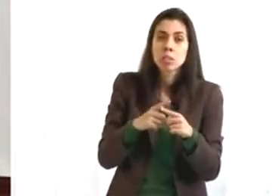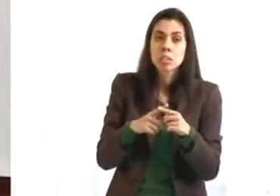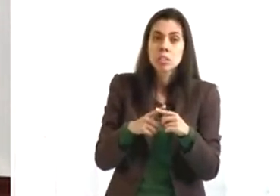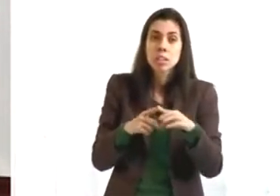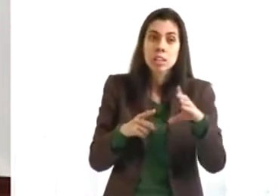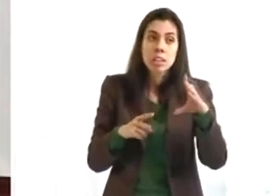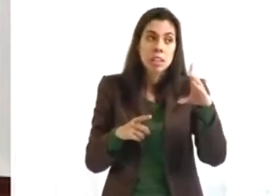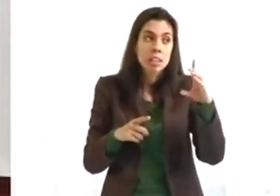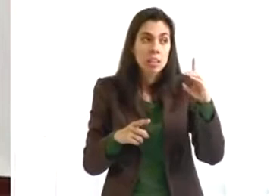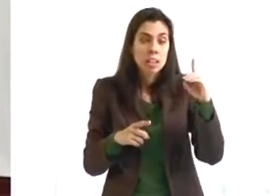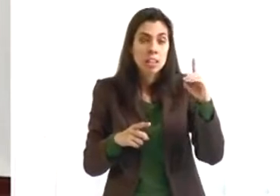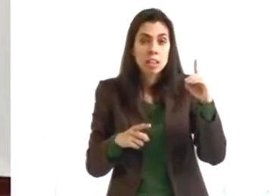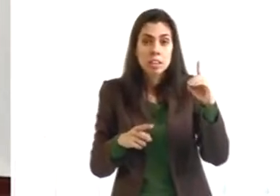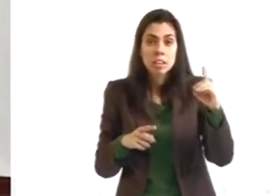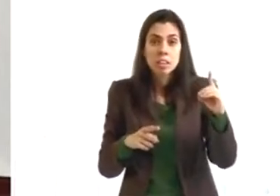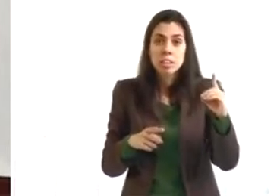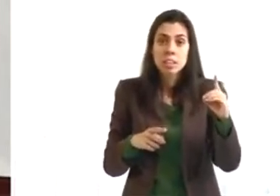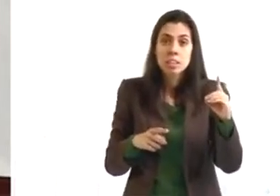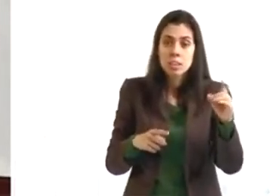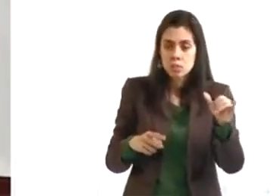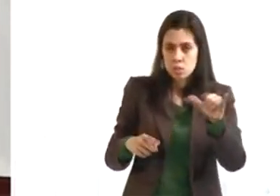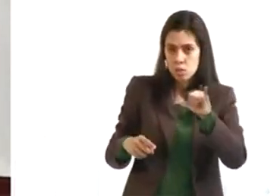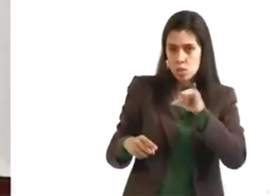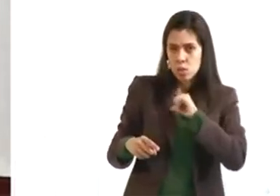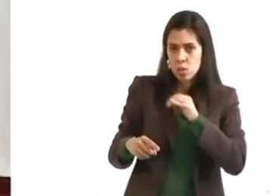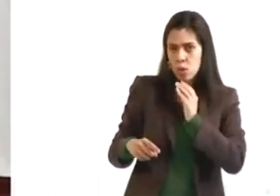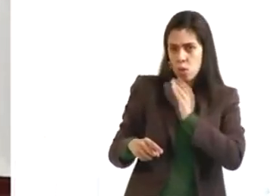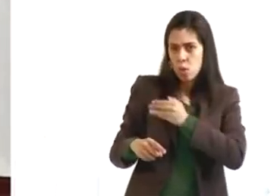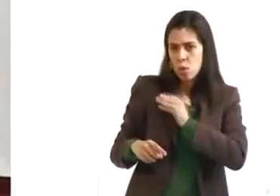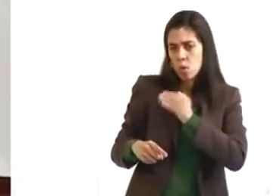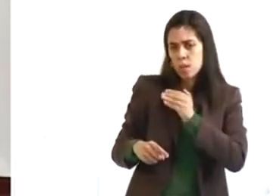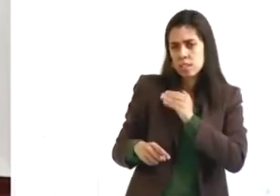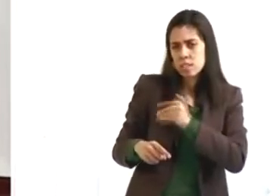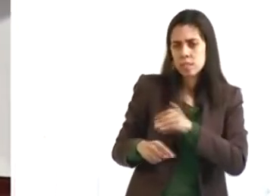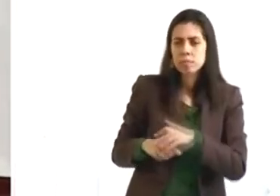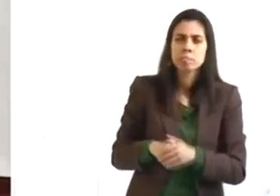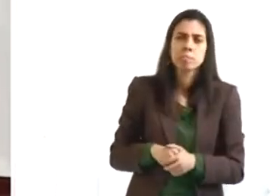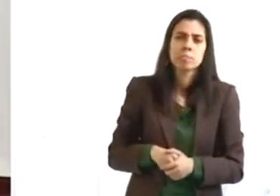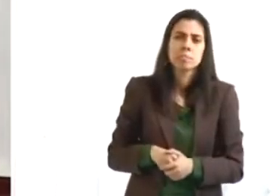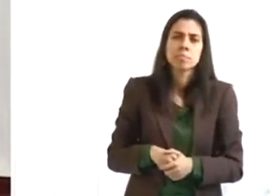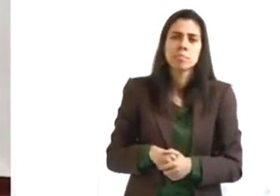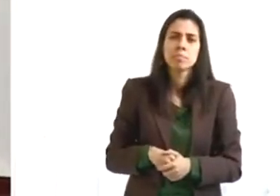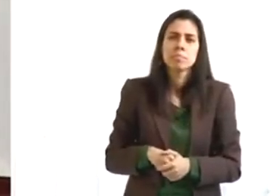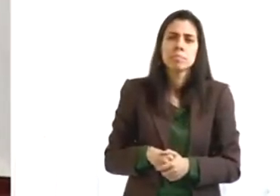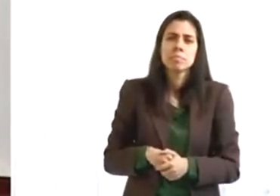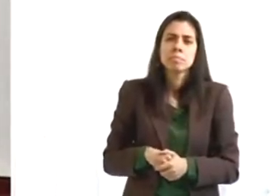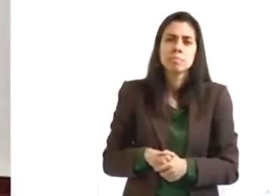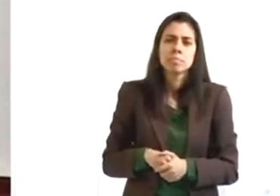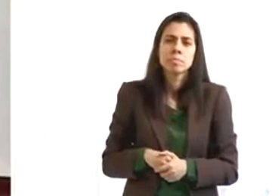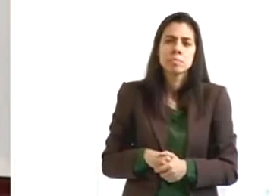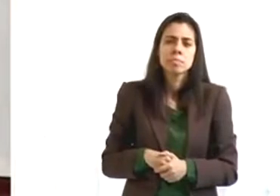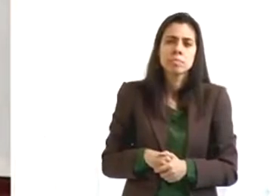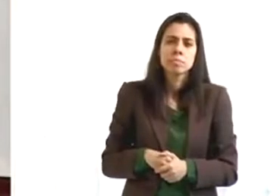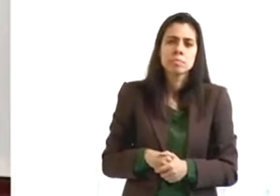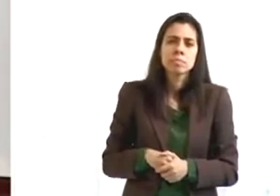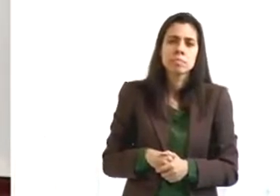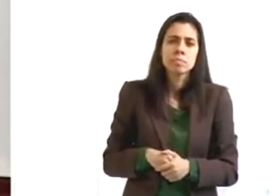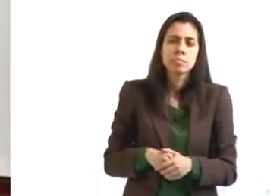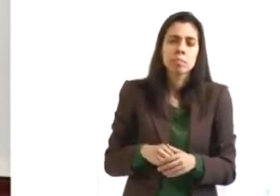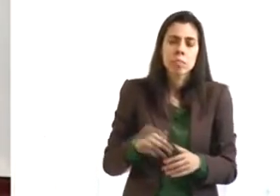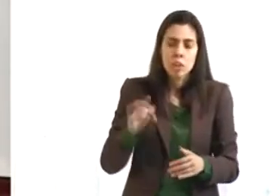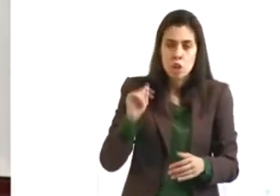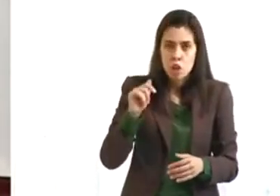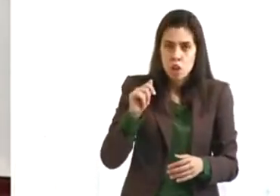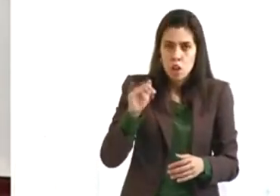Deus já está falando somente no coração. Deus está mexendo na vida de Filipe, é o anjo do Senhor, agora é o Espírito Santo, e Filipe